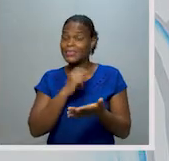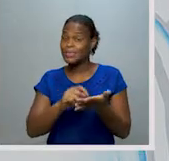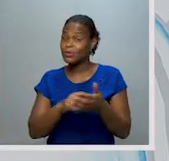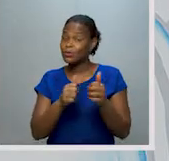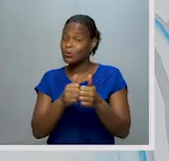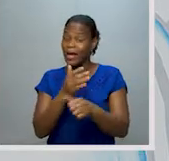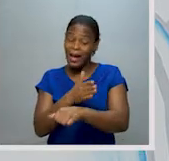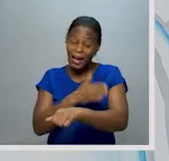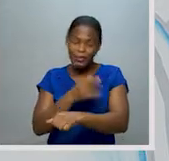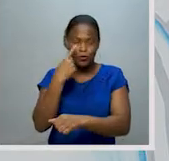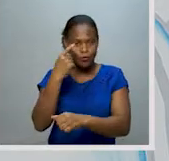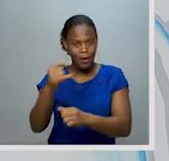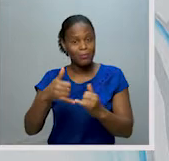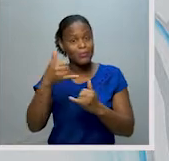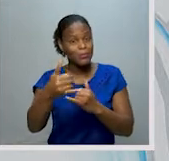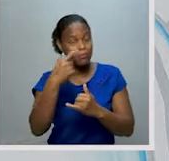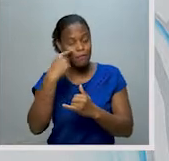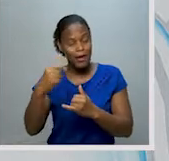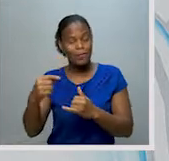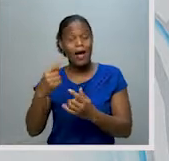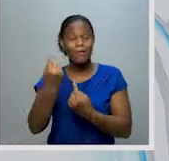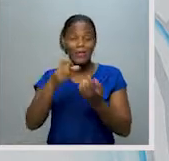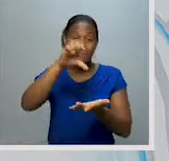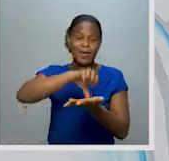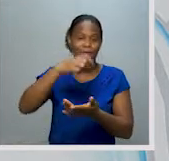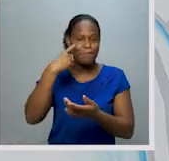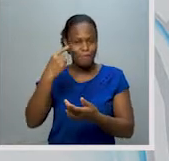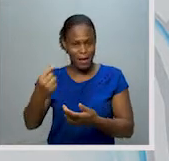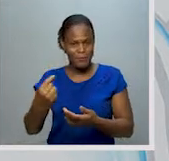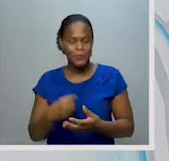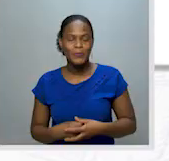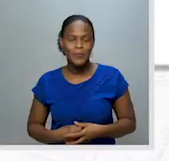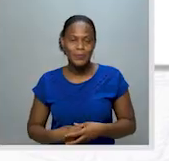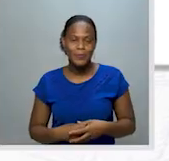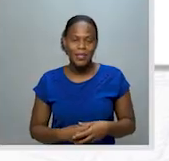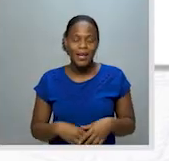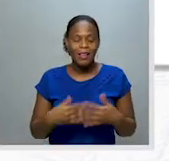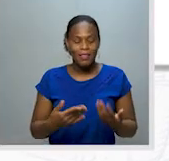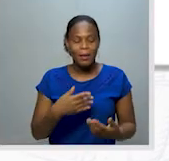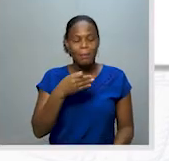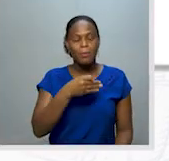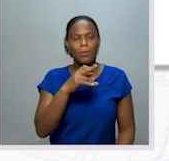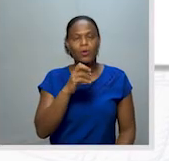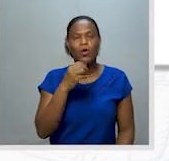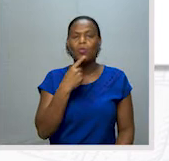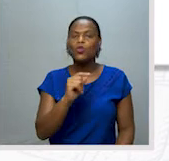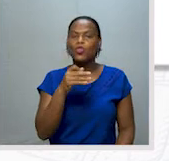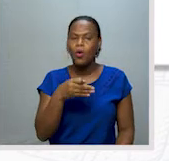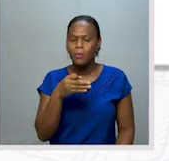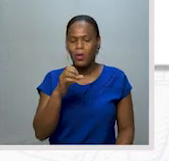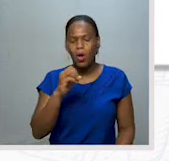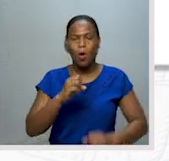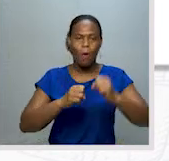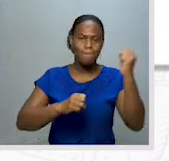do verbo, depois do verbo e, às vezes, no meio do verbo. Temos, então, pronomes oblíquos que até